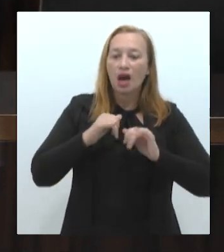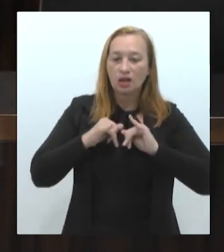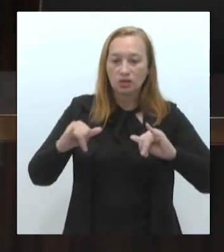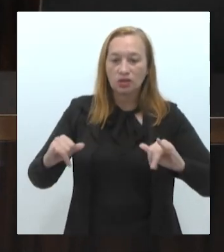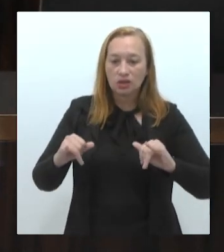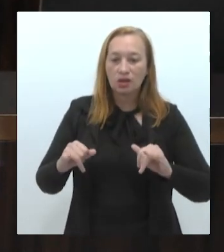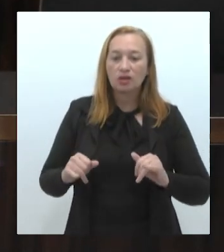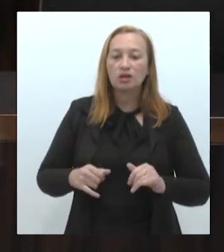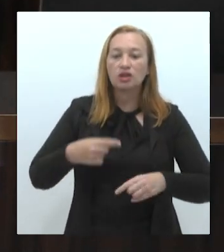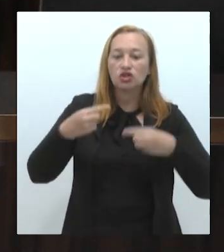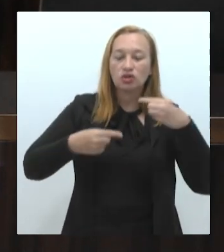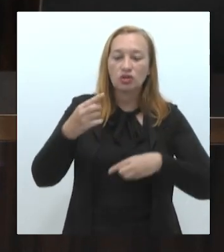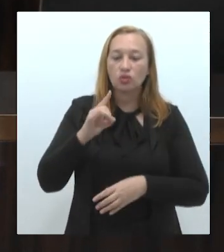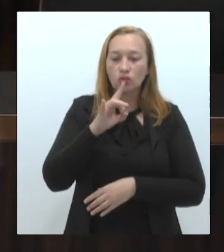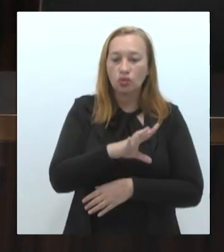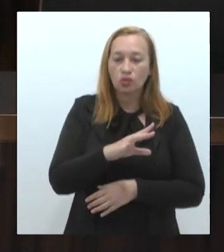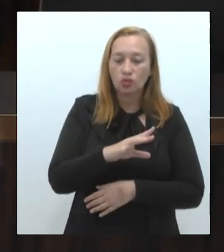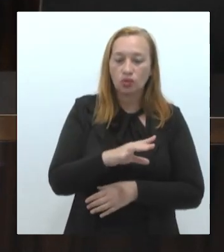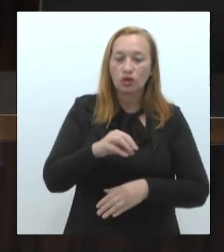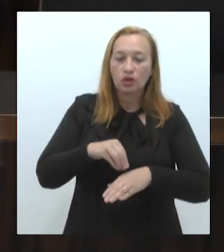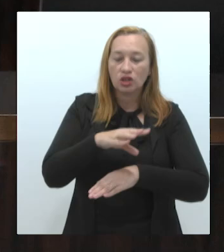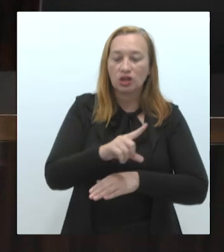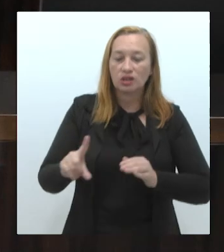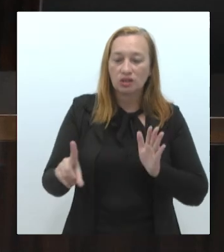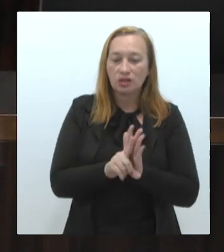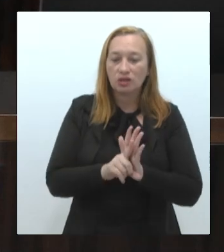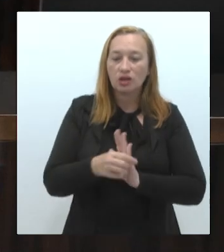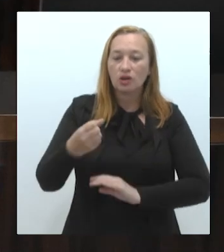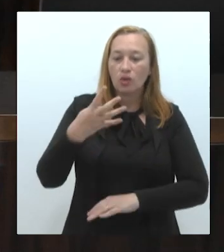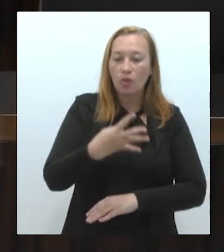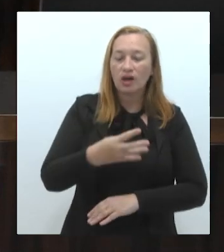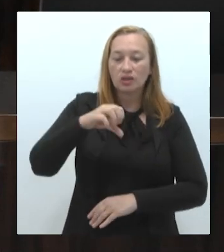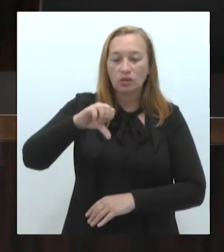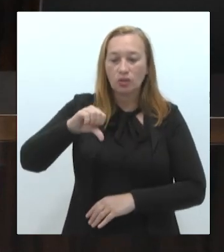Anuncio, em discussão única, indicação legislativa número